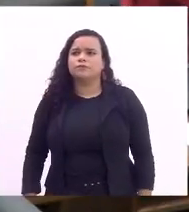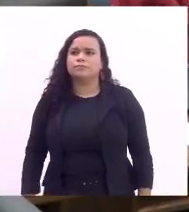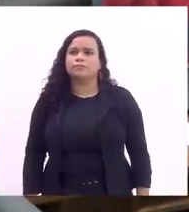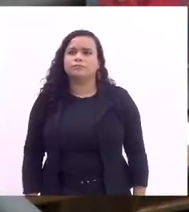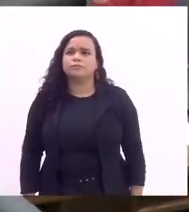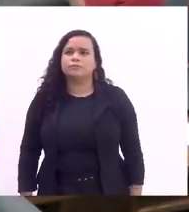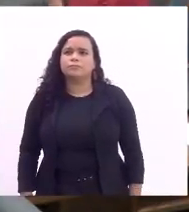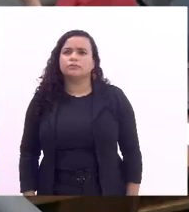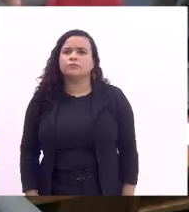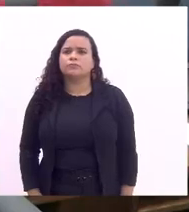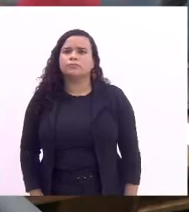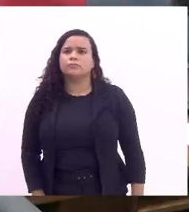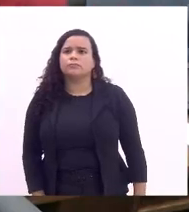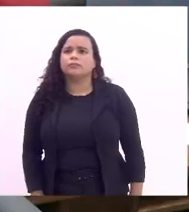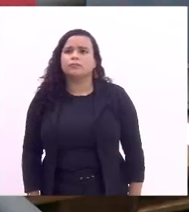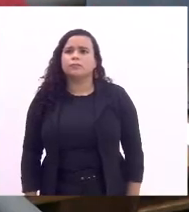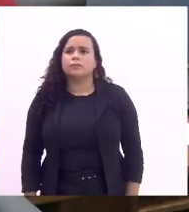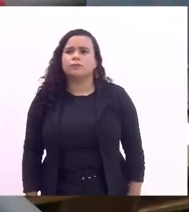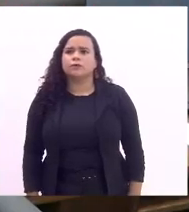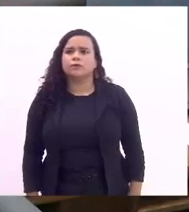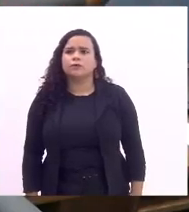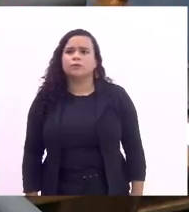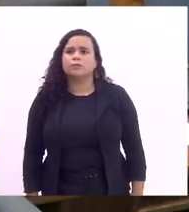Espera aí. Vai lá.